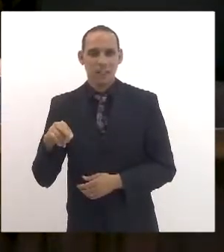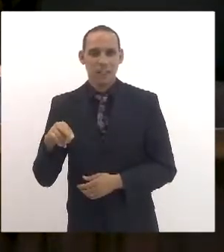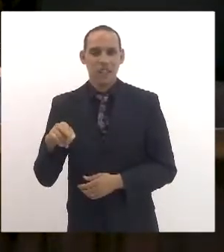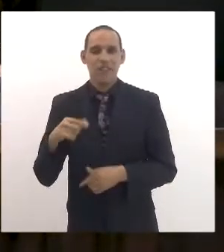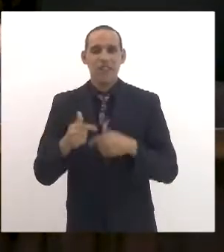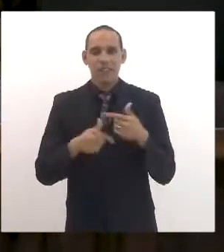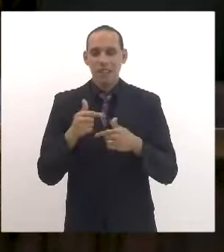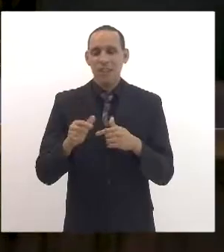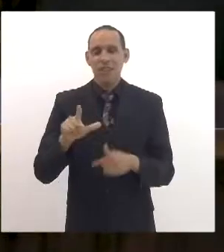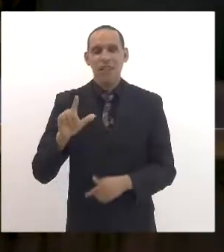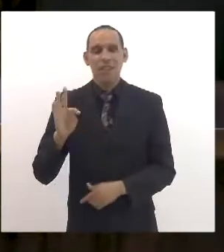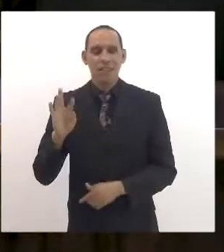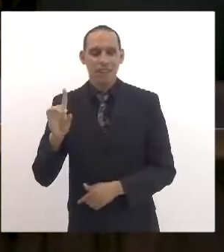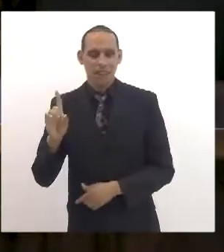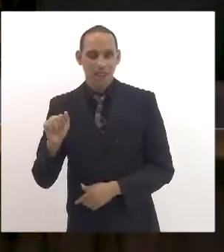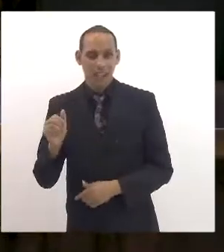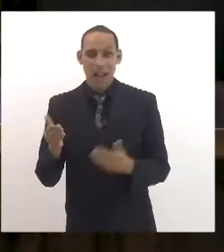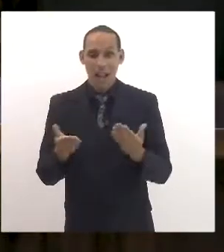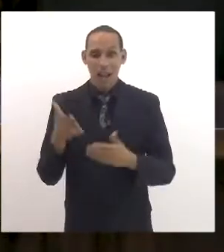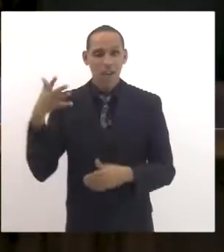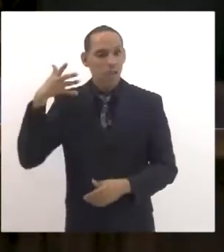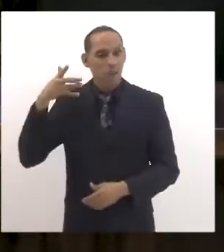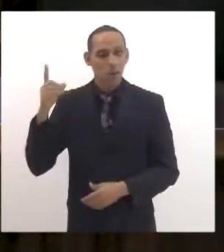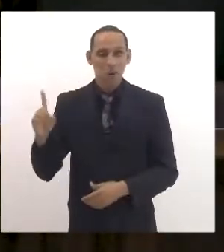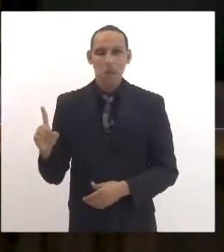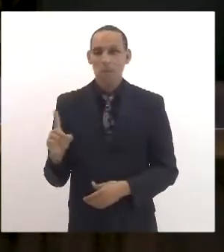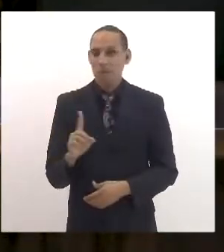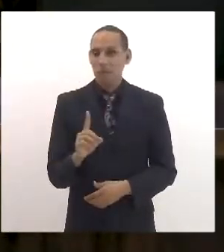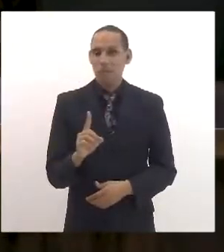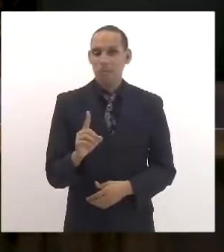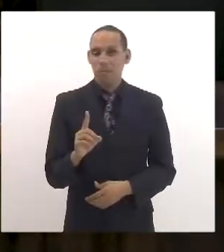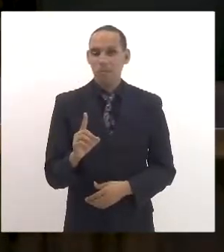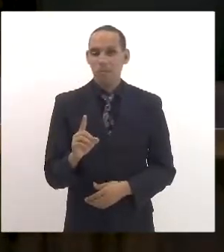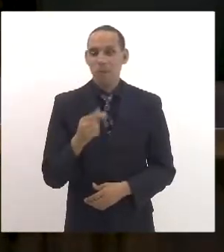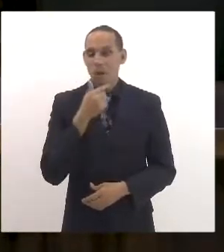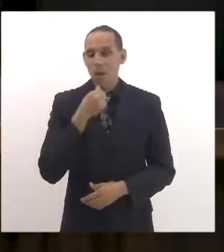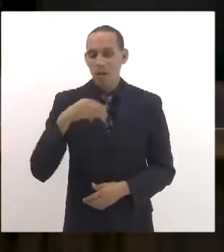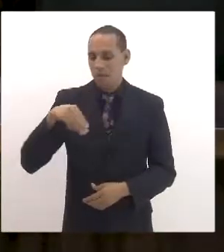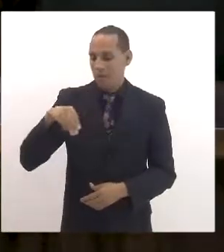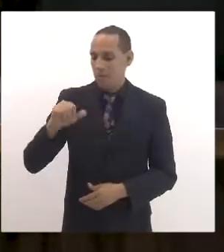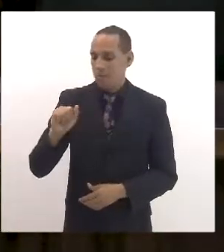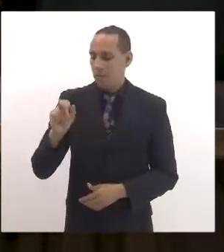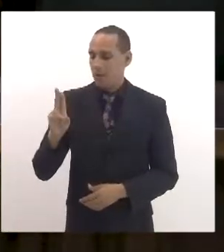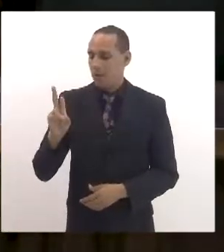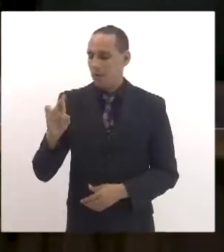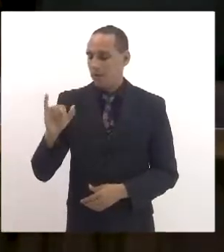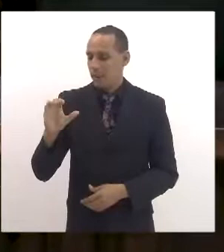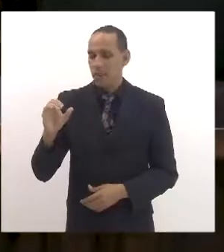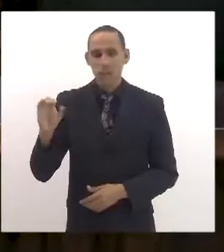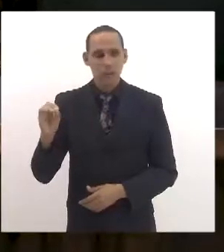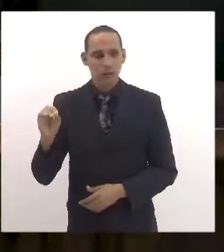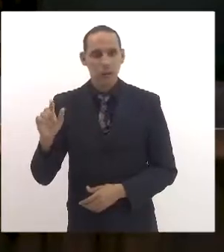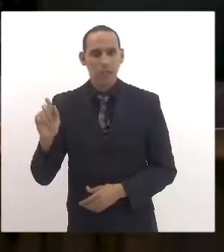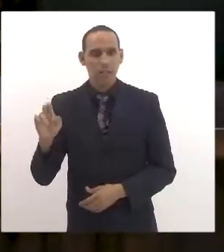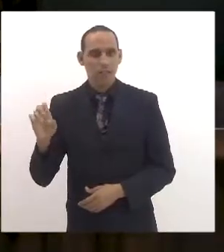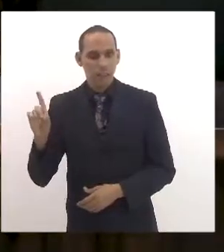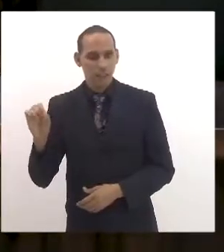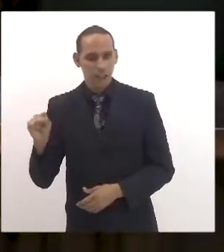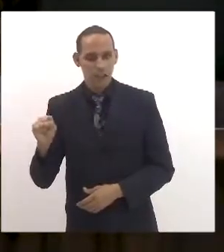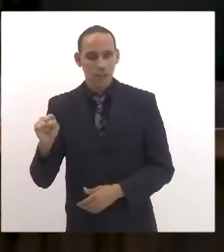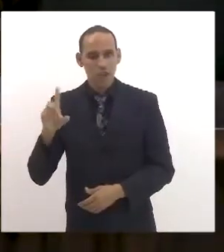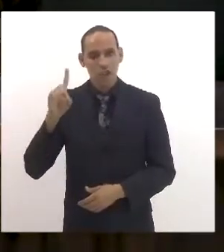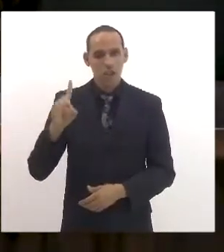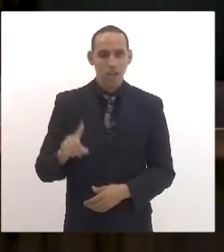Serviços Limitados. Com a palavra, o senhor Maurício Guedes, diretor de tecnologia da